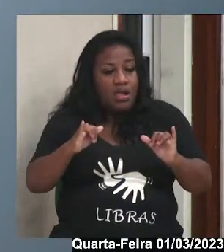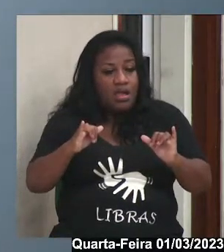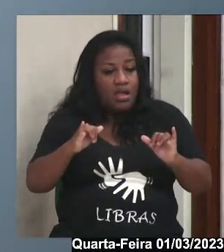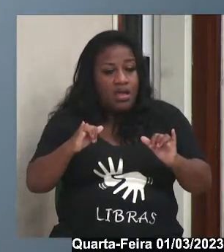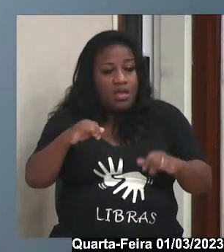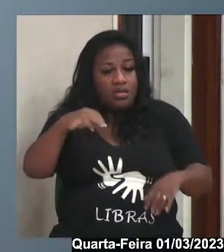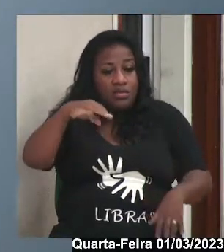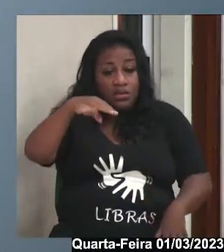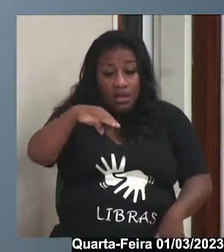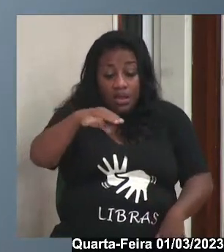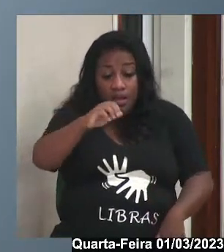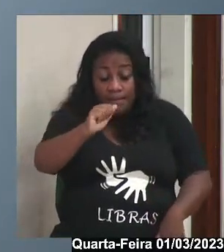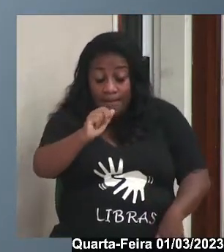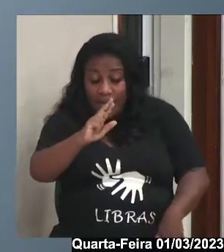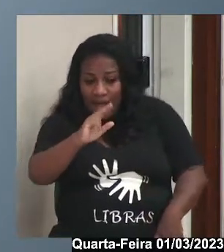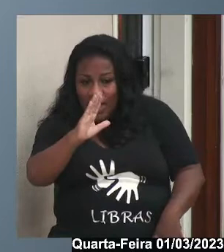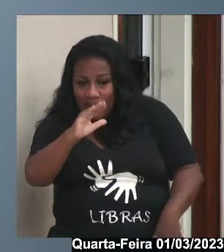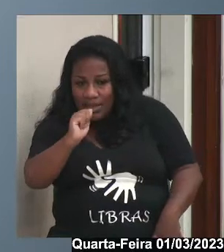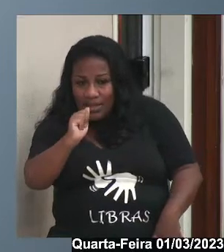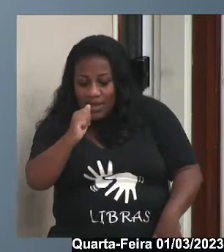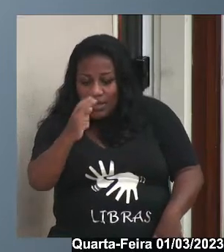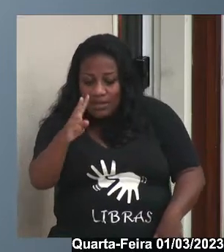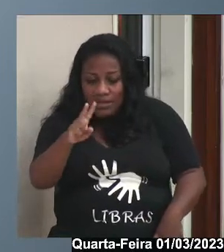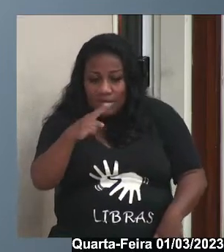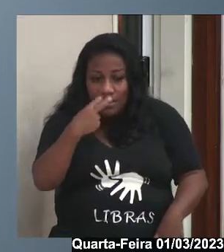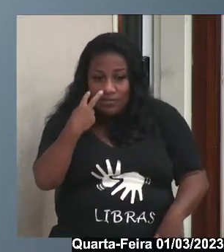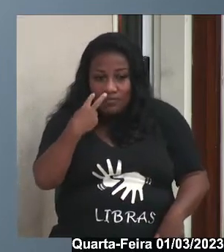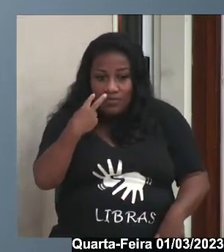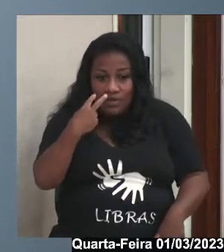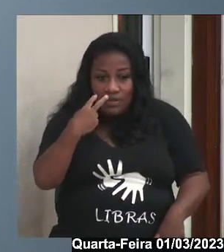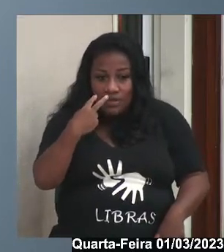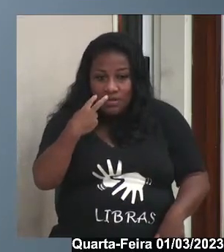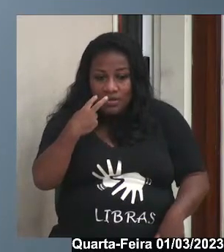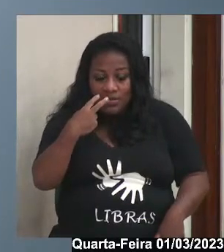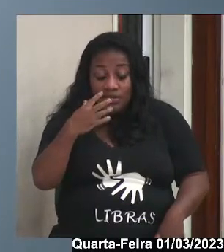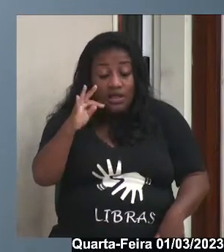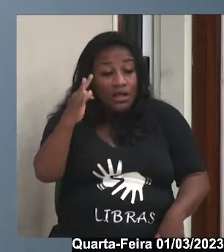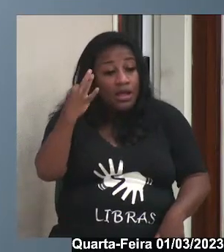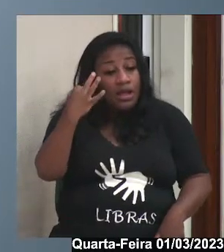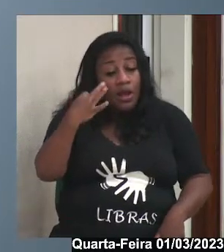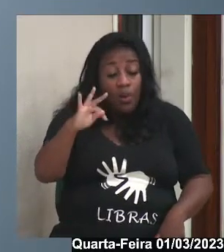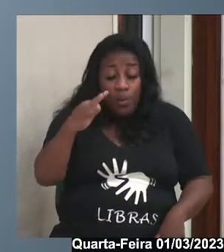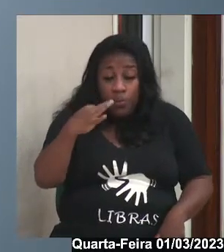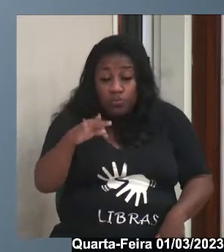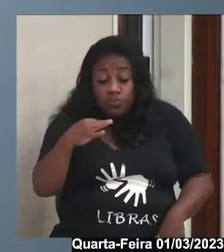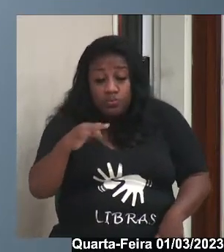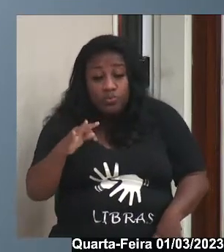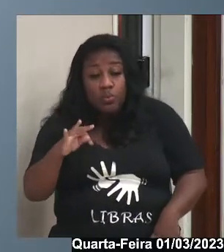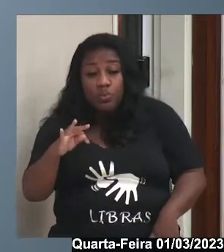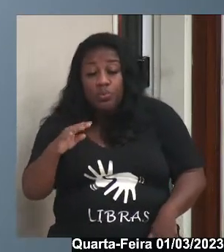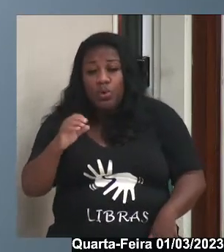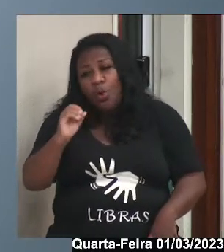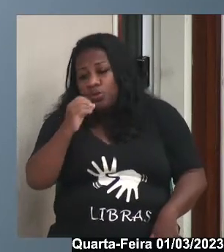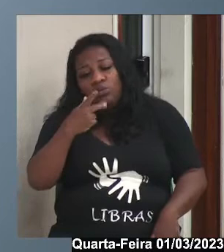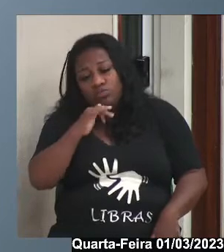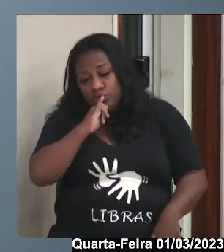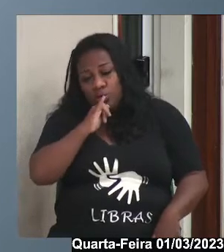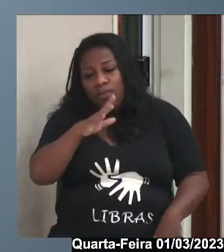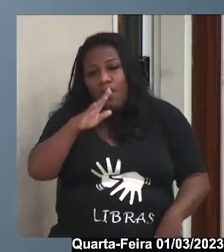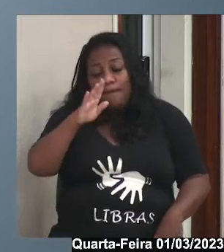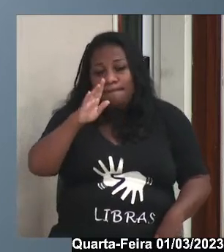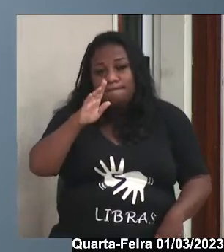Dona Maria, que está na sua casa nos assistindo, se o seu esposo contratou um pintor para fazer uma pintura na sua